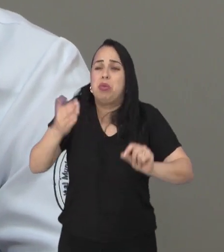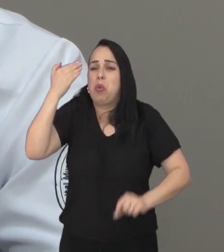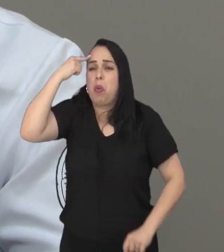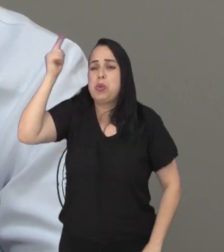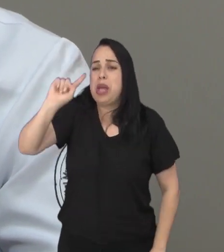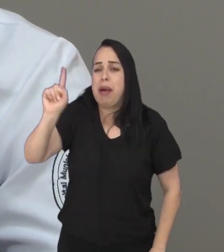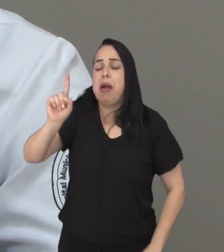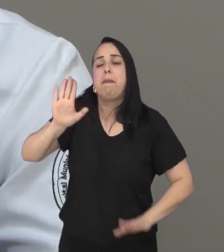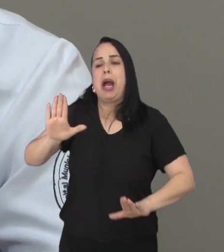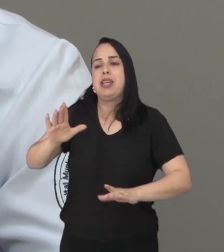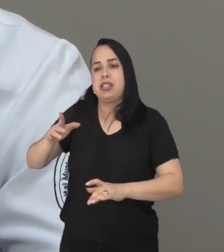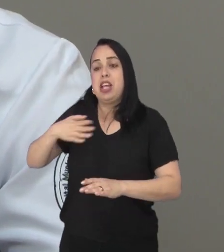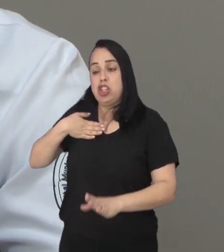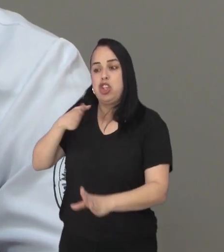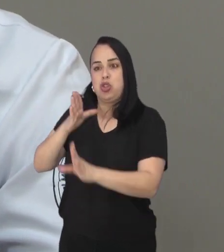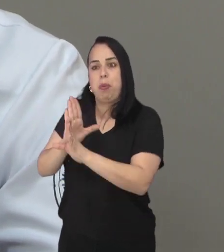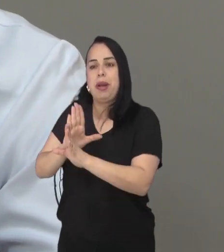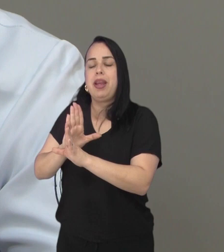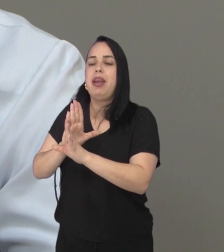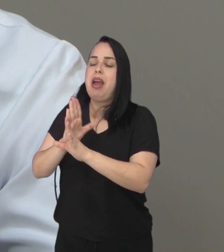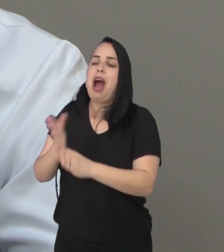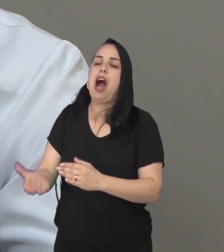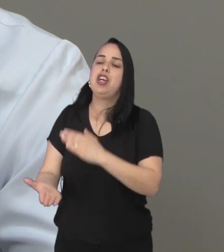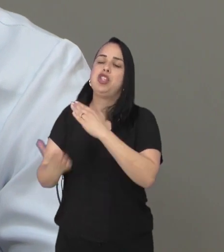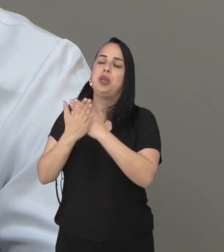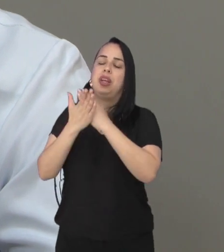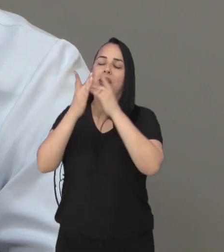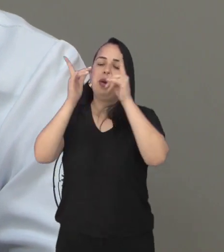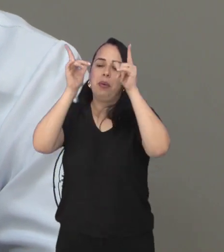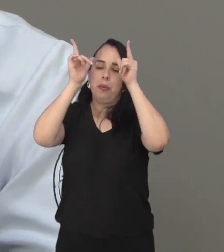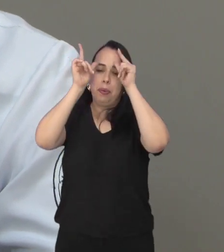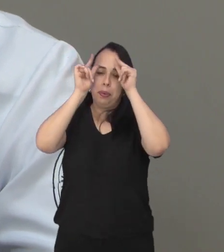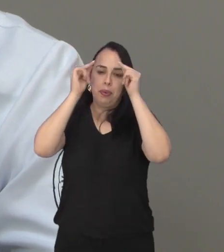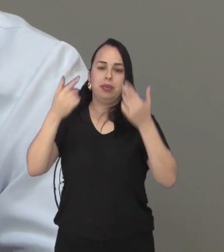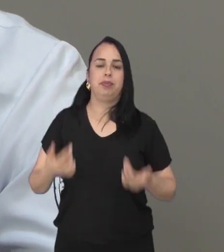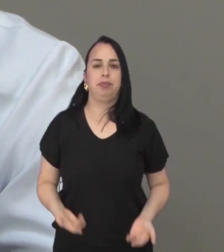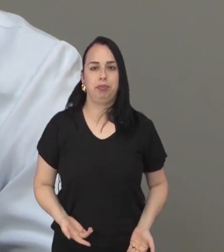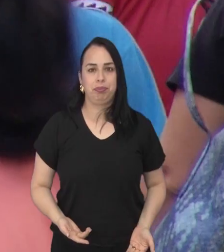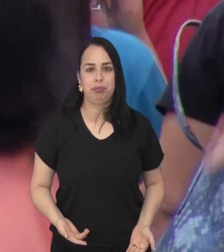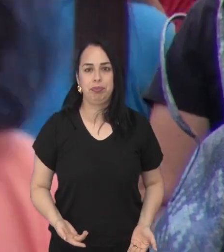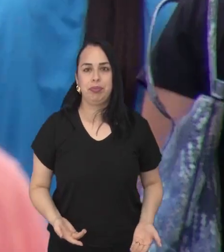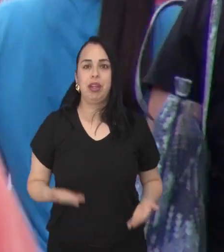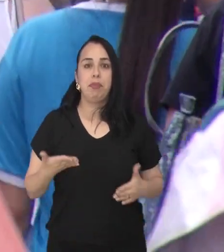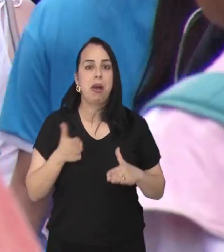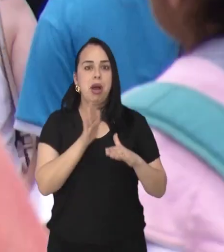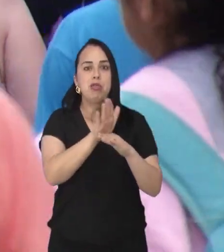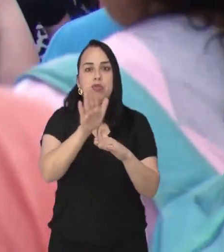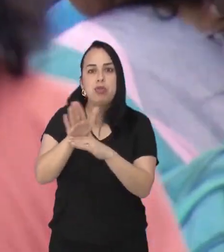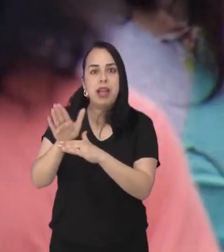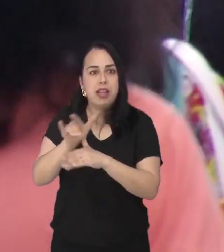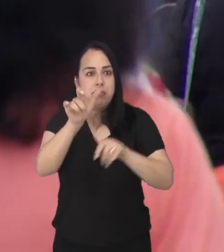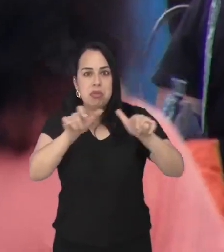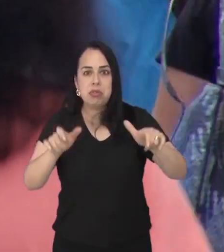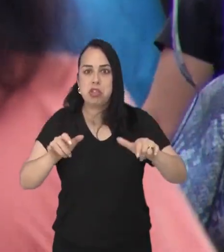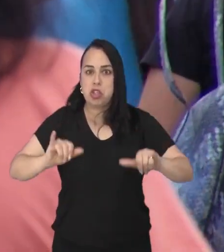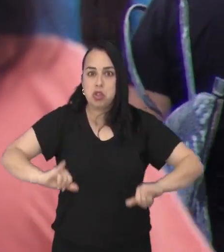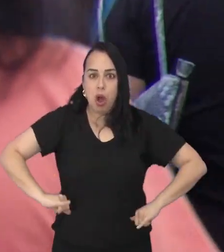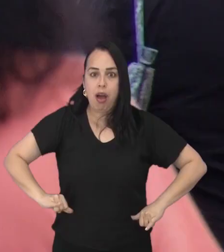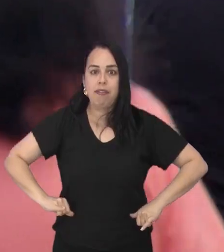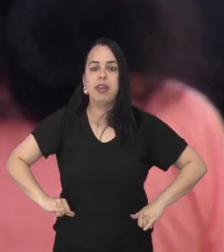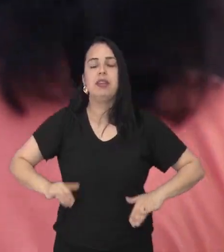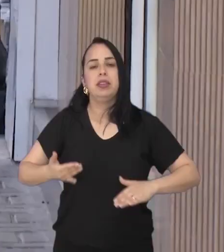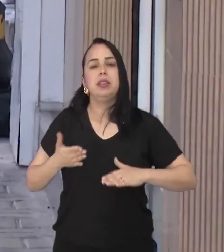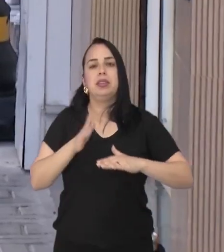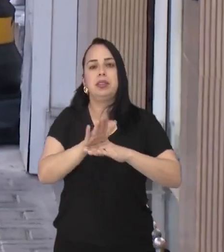o paciente, olhar um pouco para a família, olhar um pouco para a doença também para poder controlar de uma forma mais adequada. Uma forma de auxiliar quem sofre com